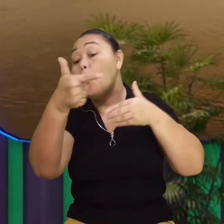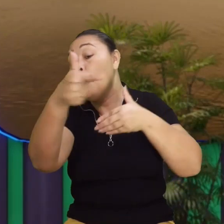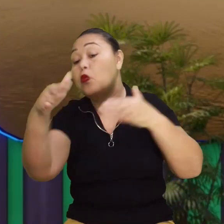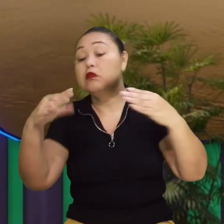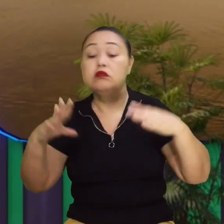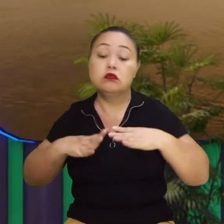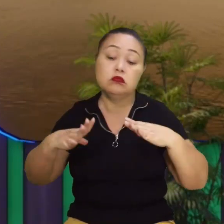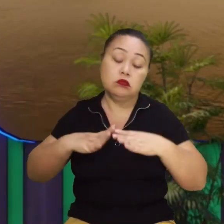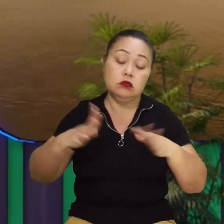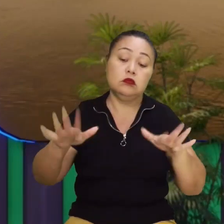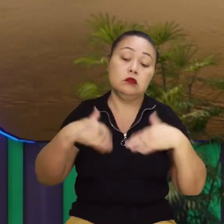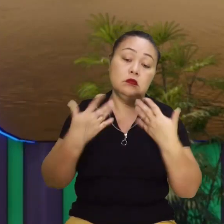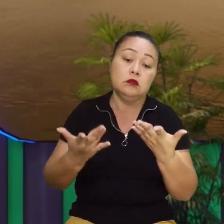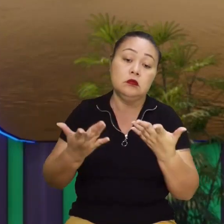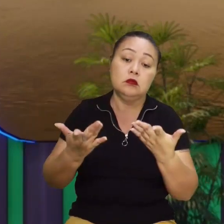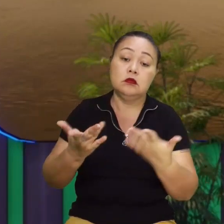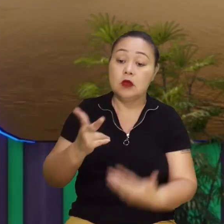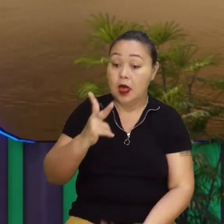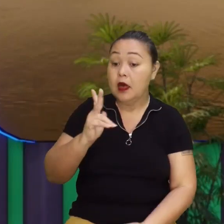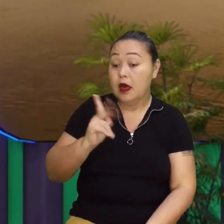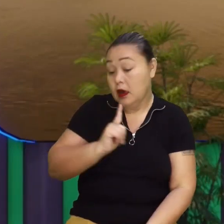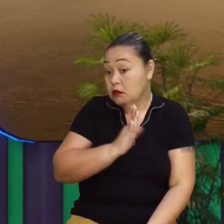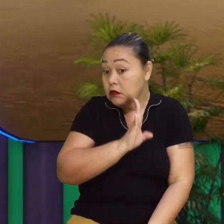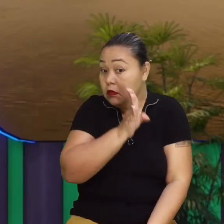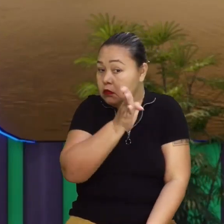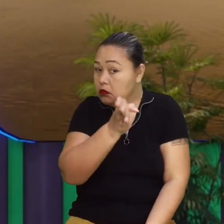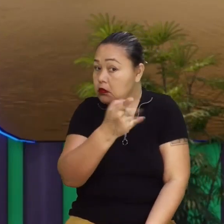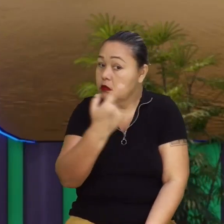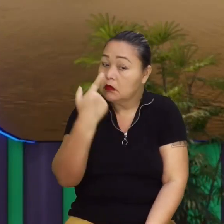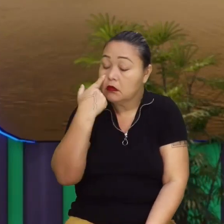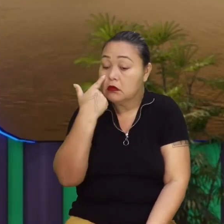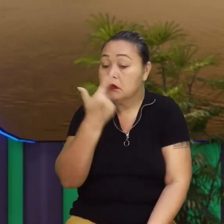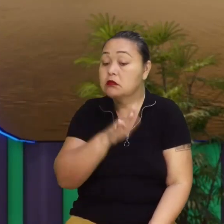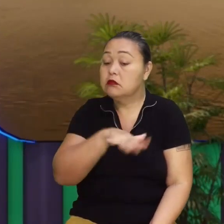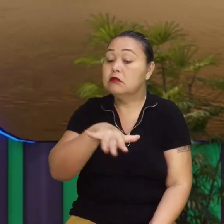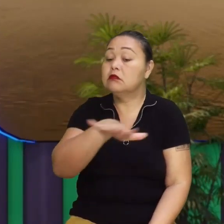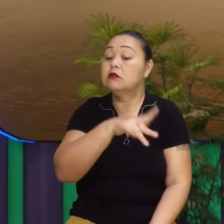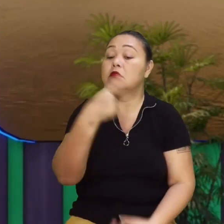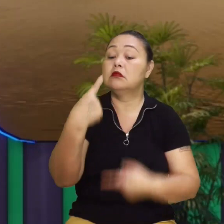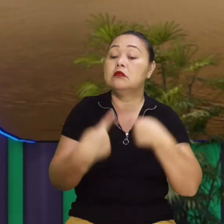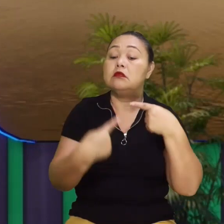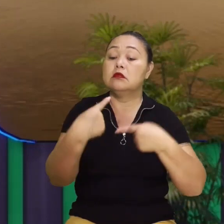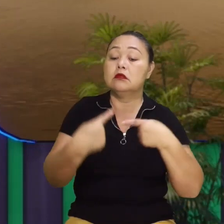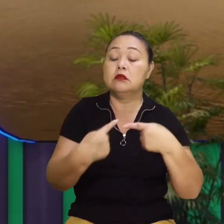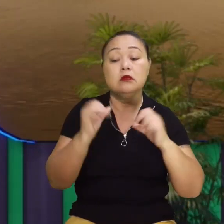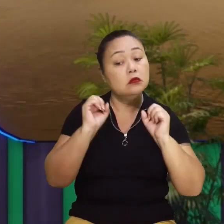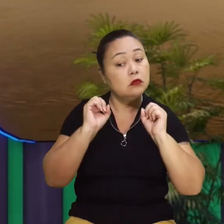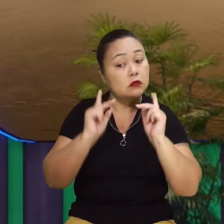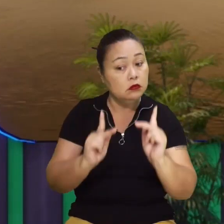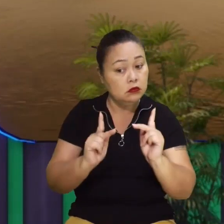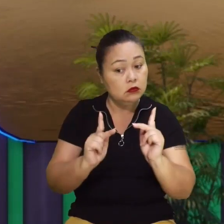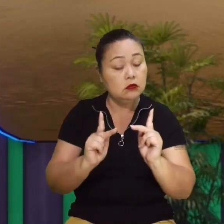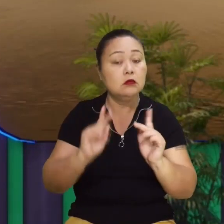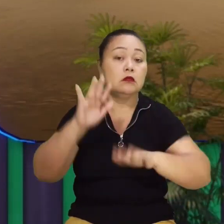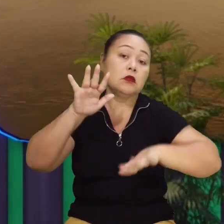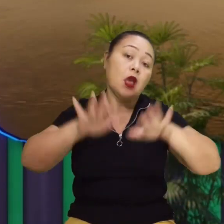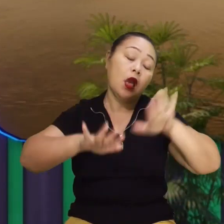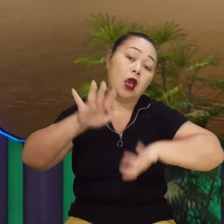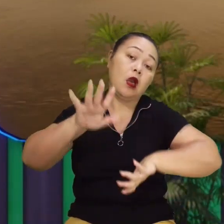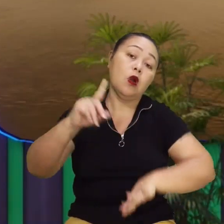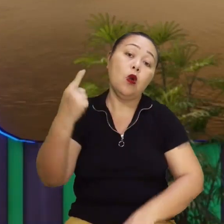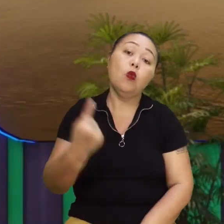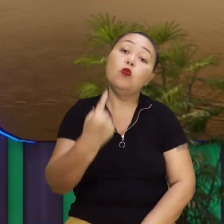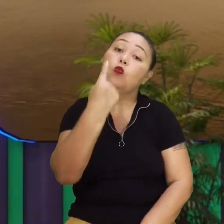vezes a gente pode ver isso aí até por um lado mais que político Ok e ainda assim temos que entender que às vezes